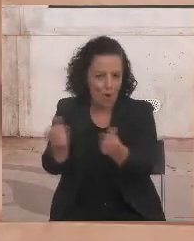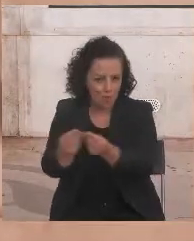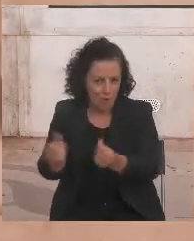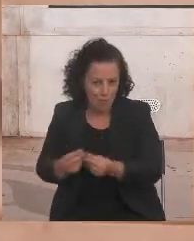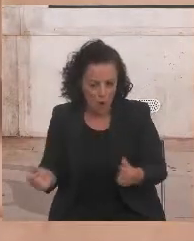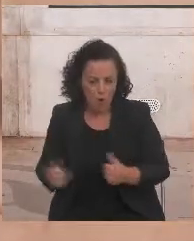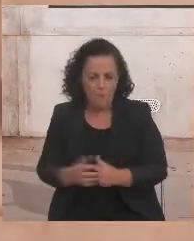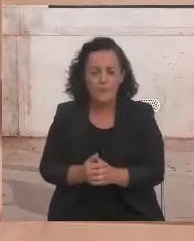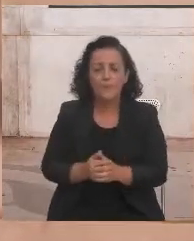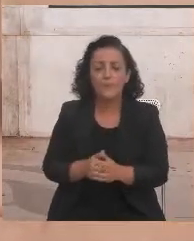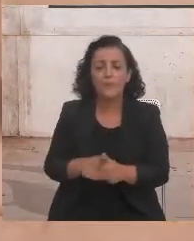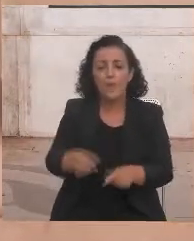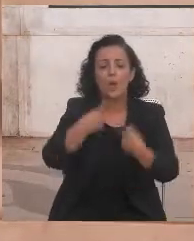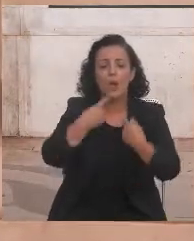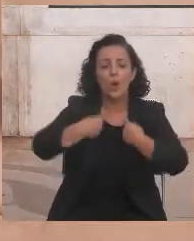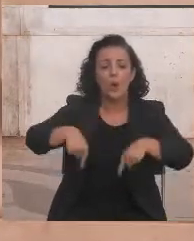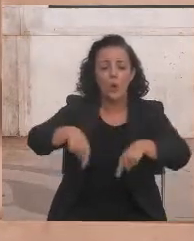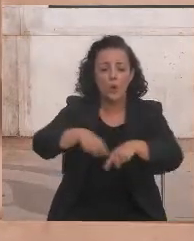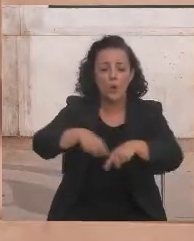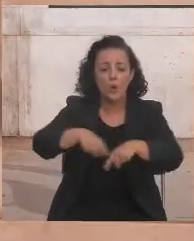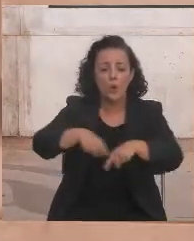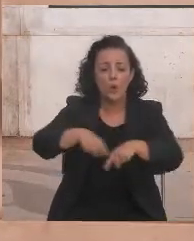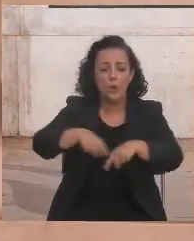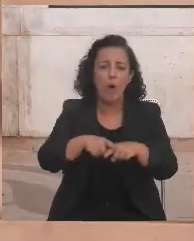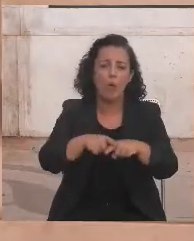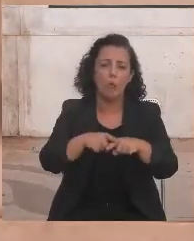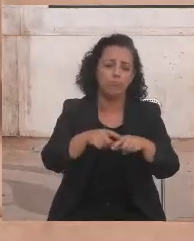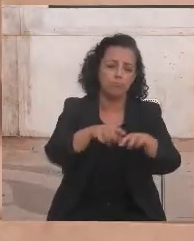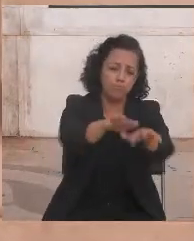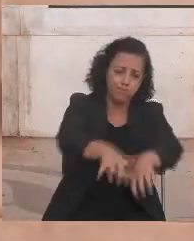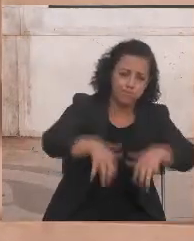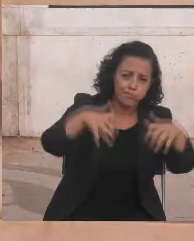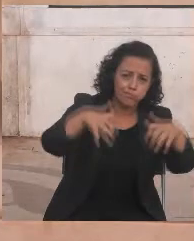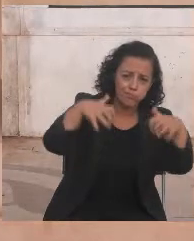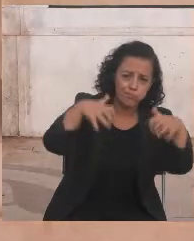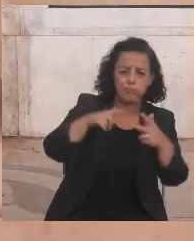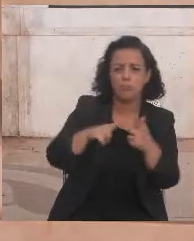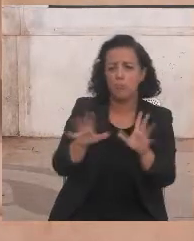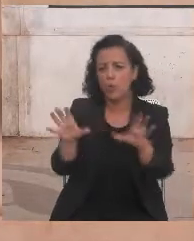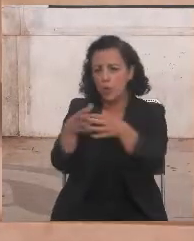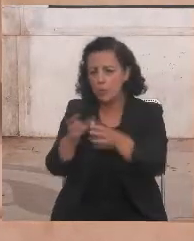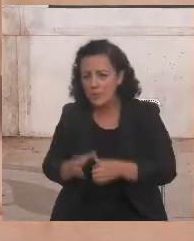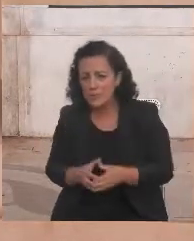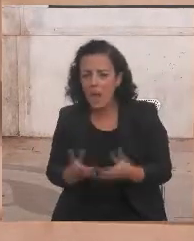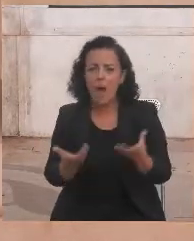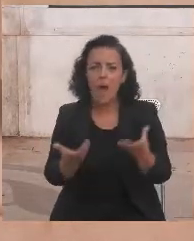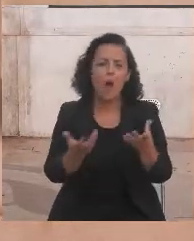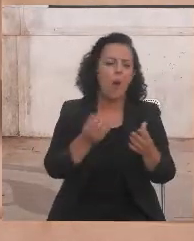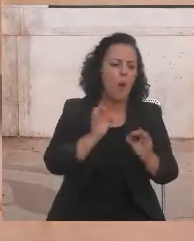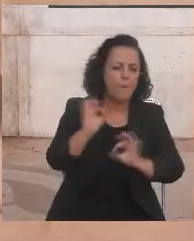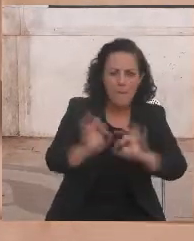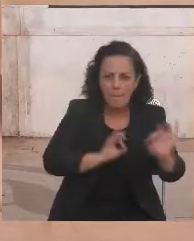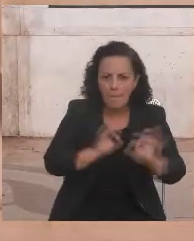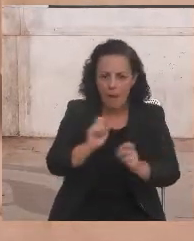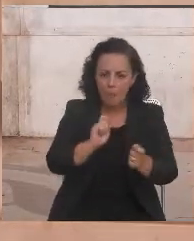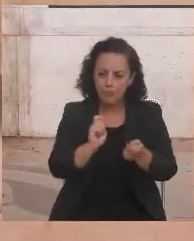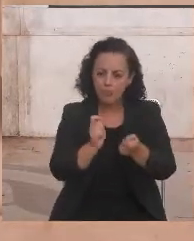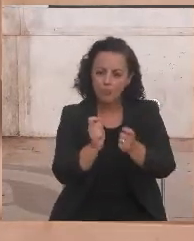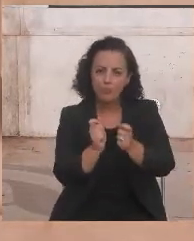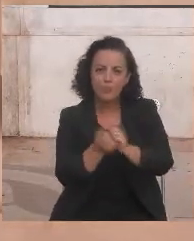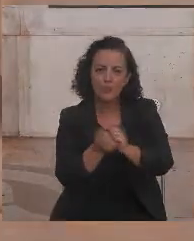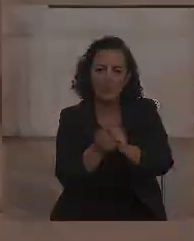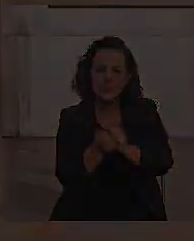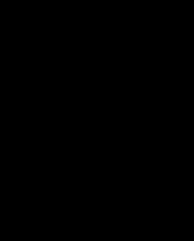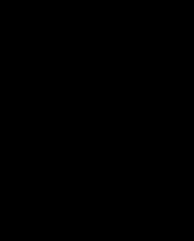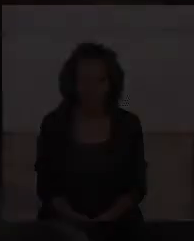Reaventámos as reuniões plenárias e das comissões e, progressivamente, fomos criando condições para a participação